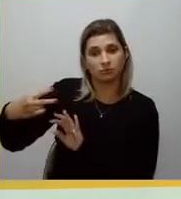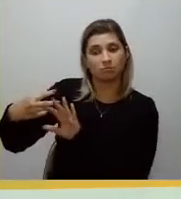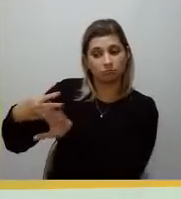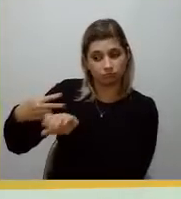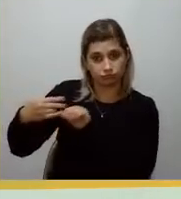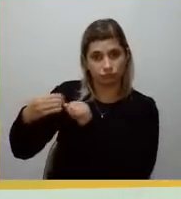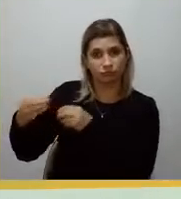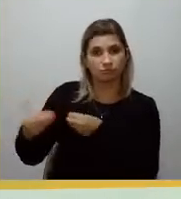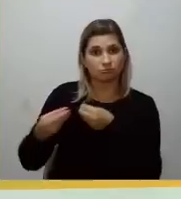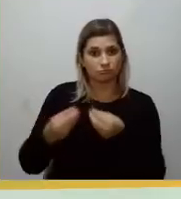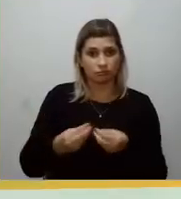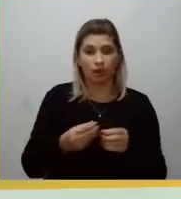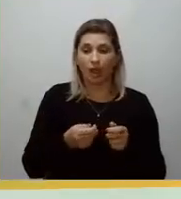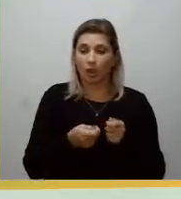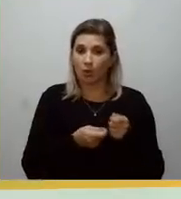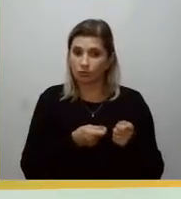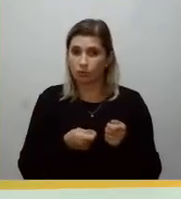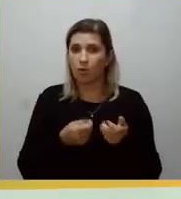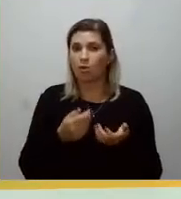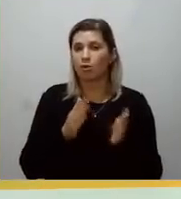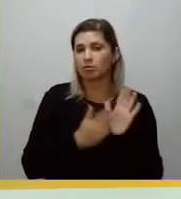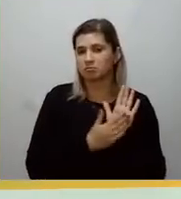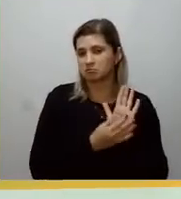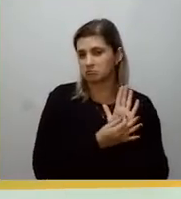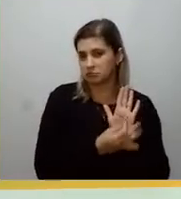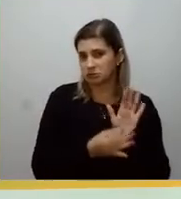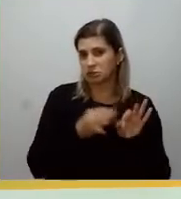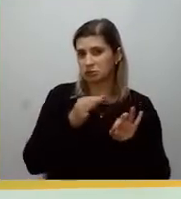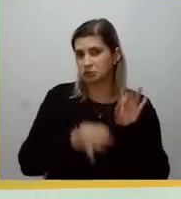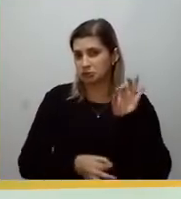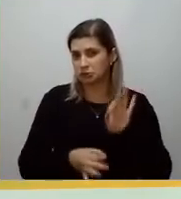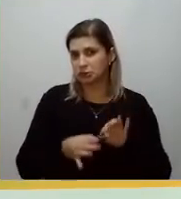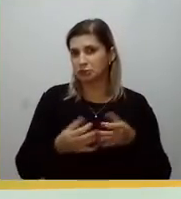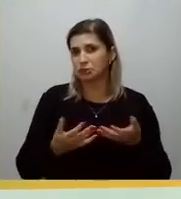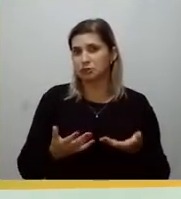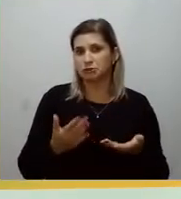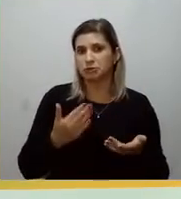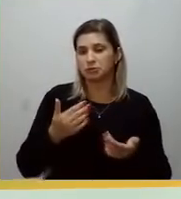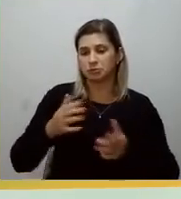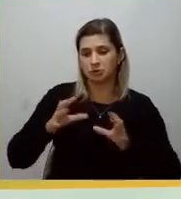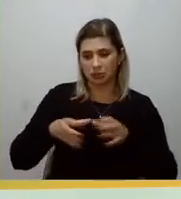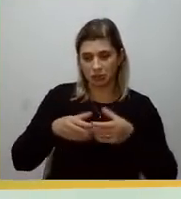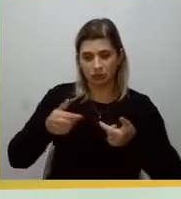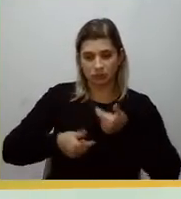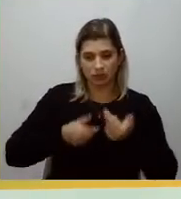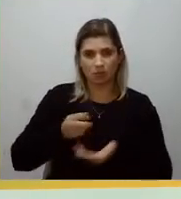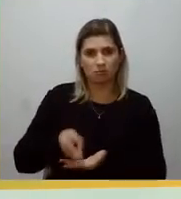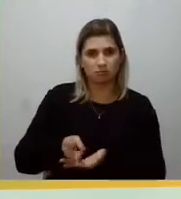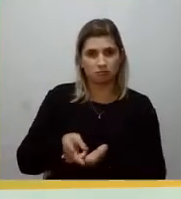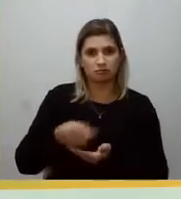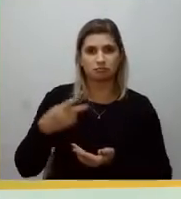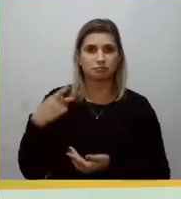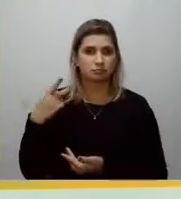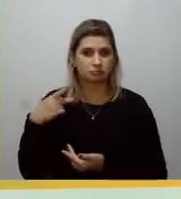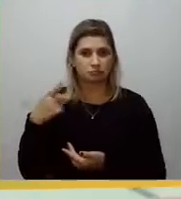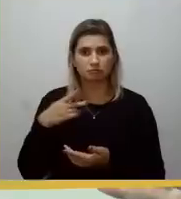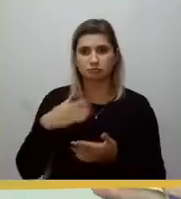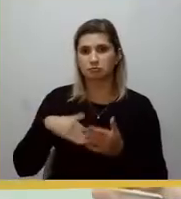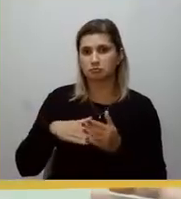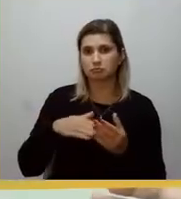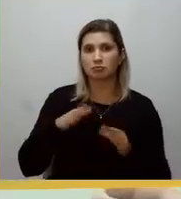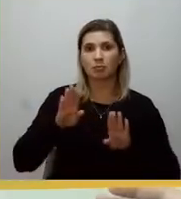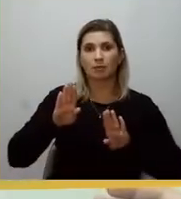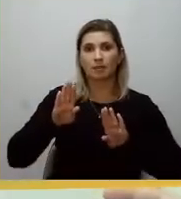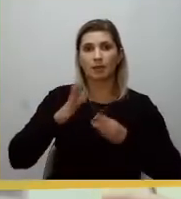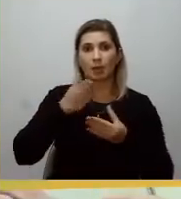com controle, com parecer jurídico, foi feita uma equipe de trabalho permanente com a procuradoria, foi feito um processo legal, eu só vou repetir, e